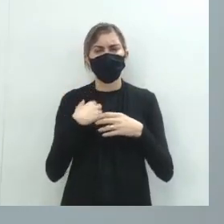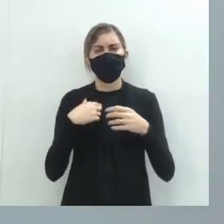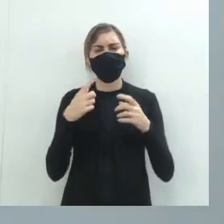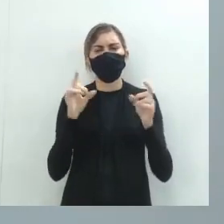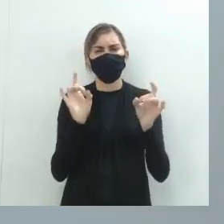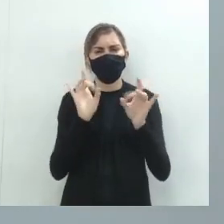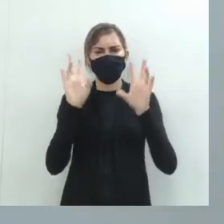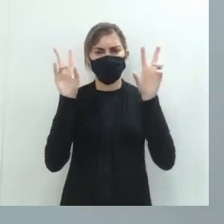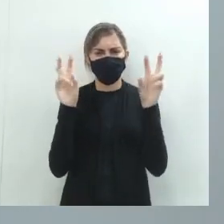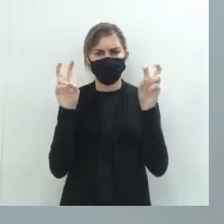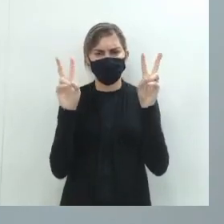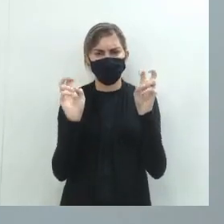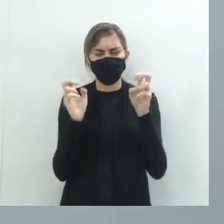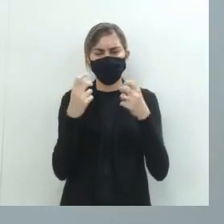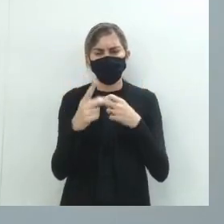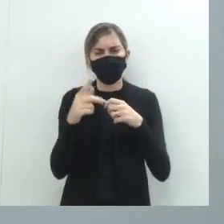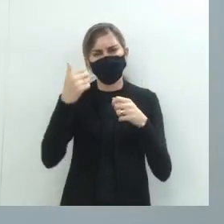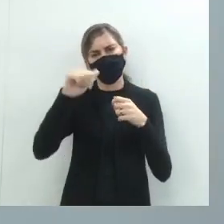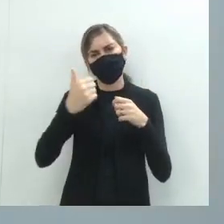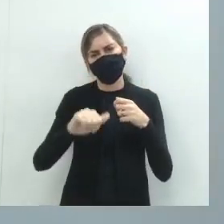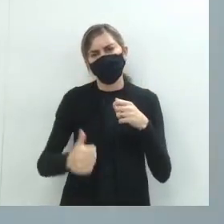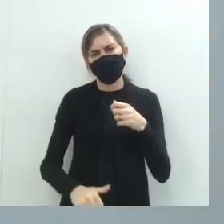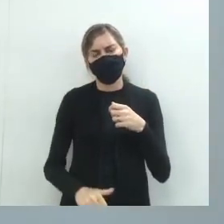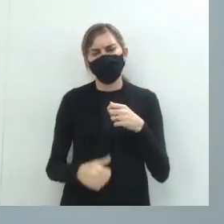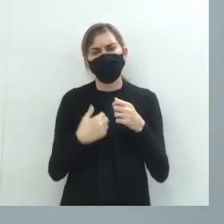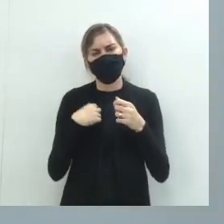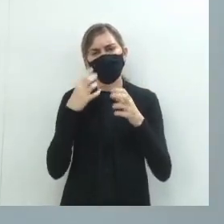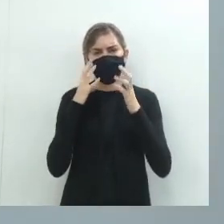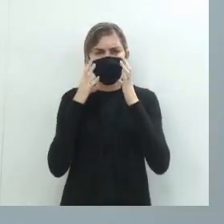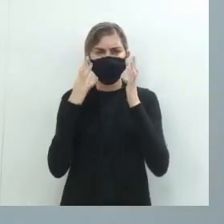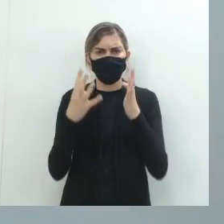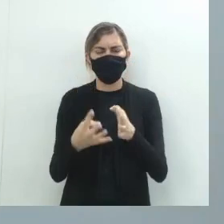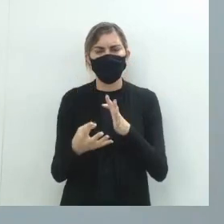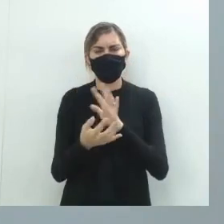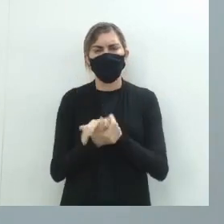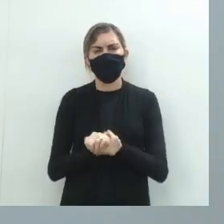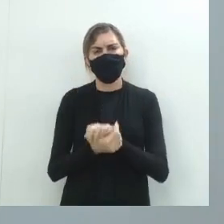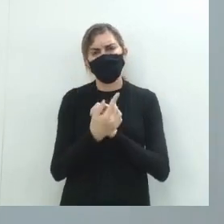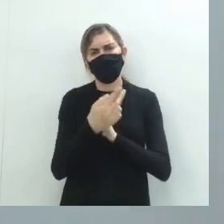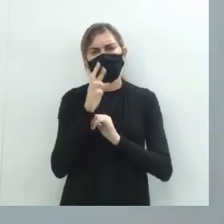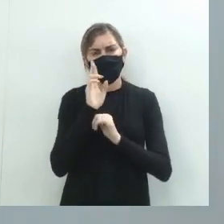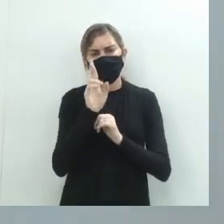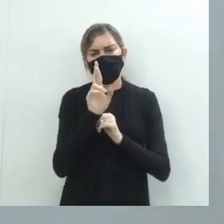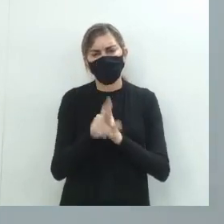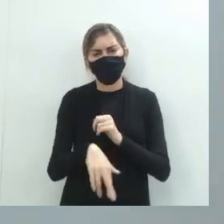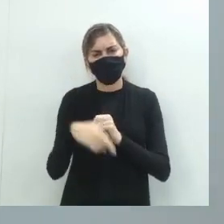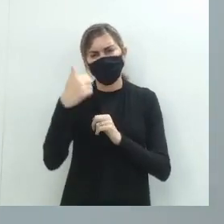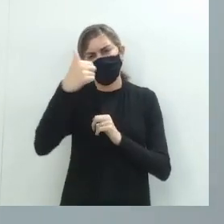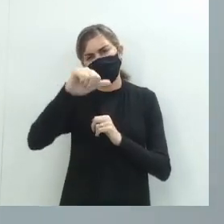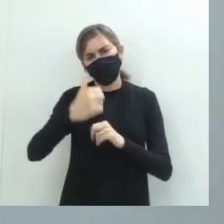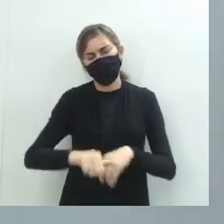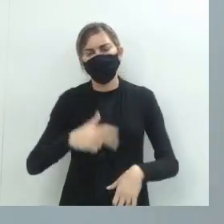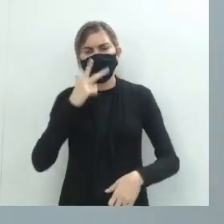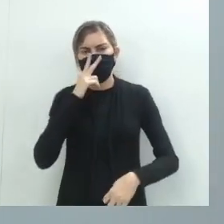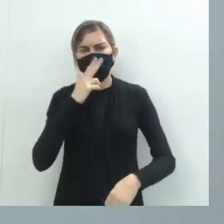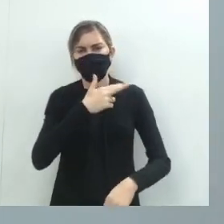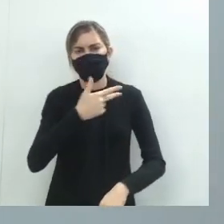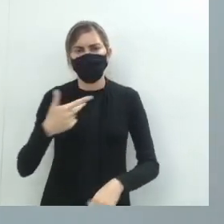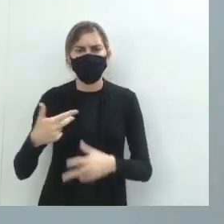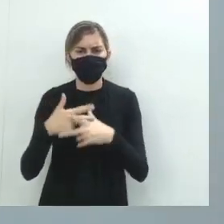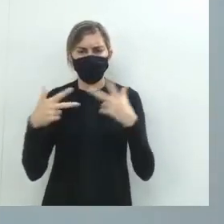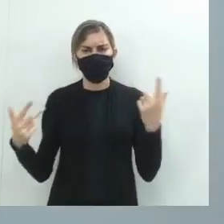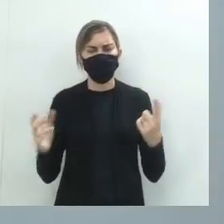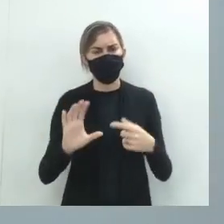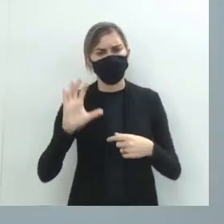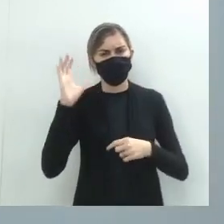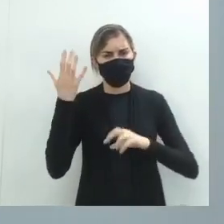nosso conteúdo lá, com as avaliações. Então, preste atenção e faz as avaliações. A mesma coisa acontece